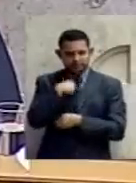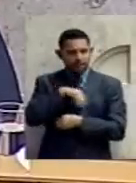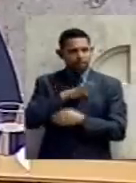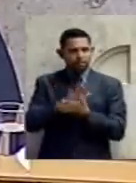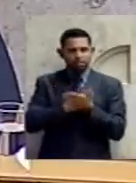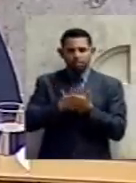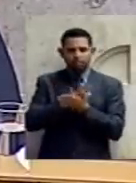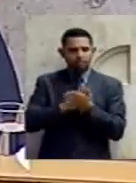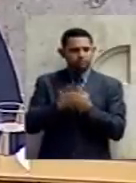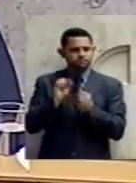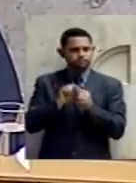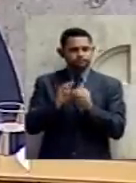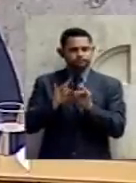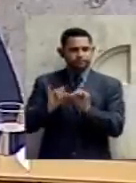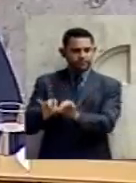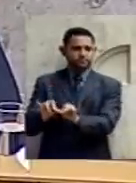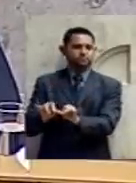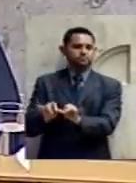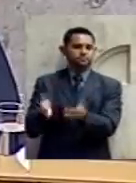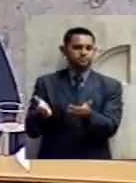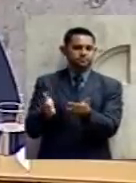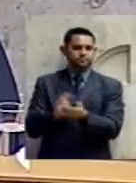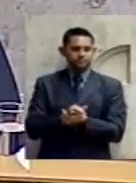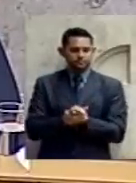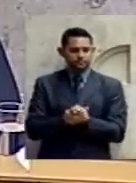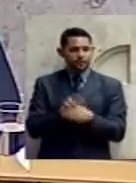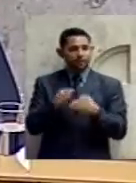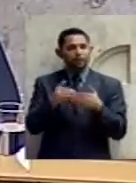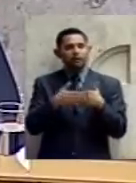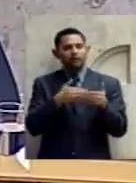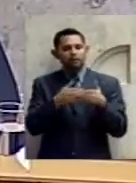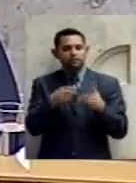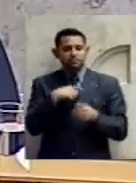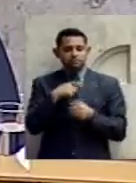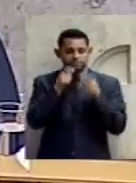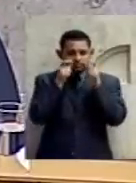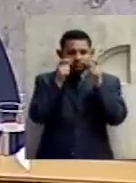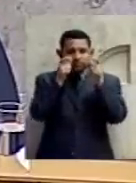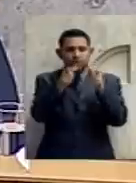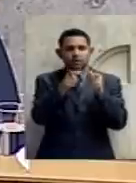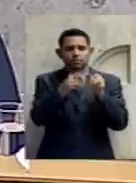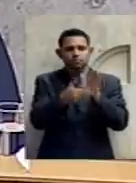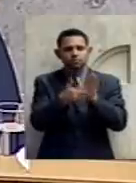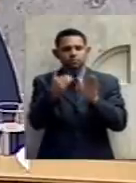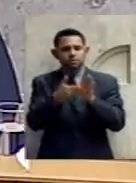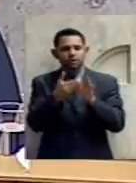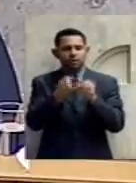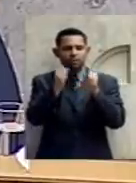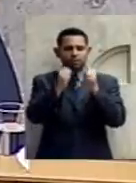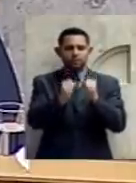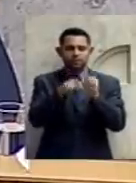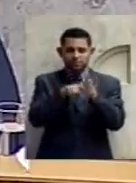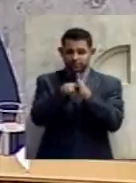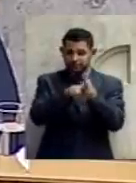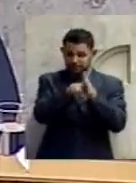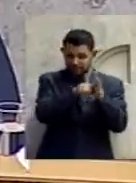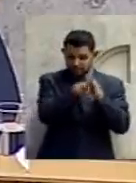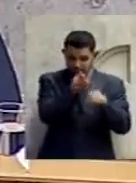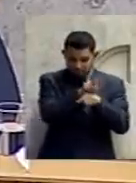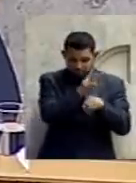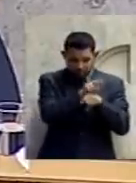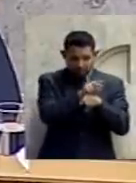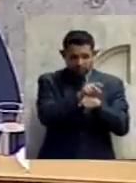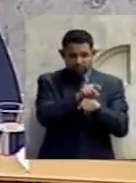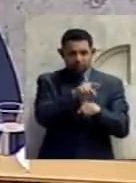restar pedra sobre pedra. A quem interessa retirar o poder de investigação do Ministério Público?